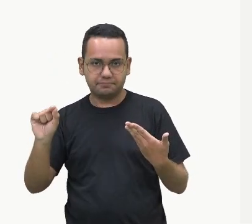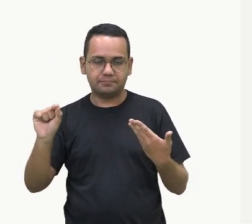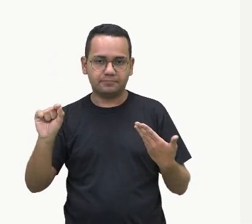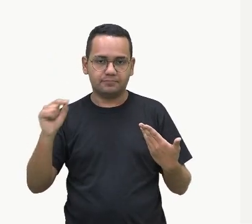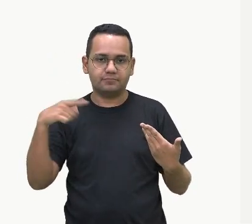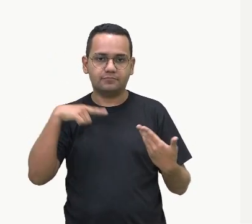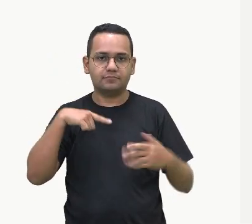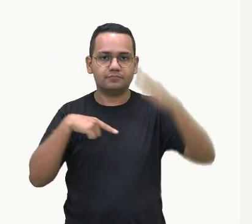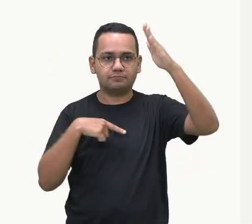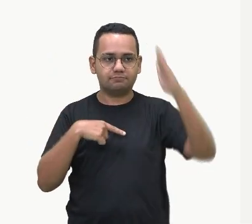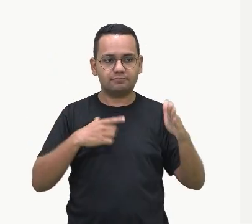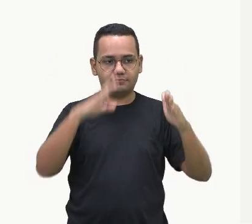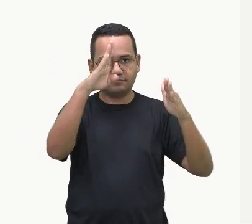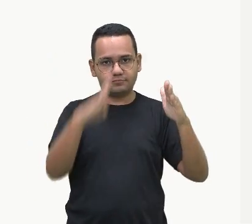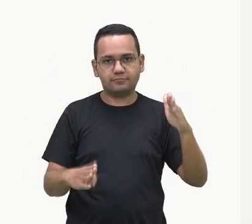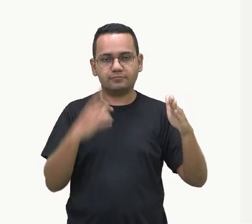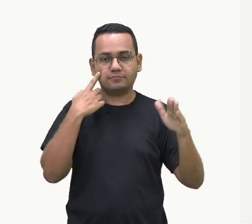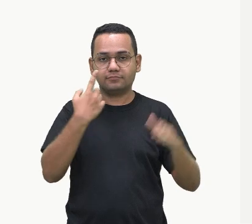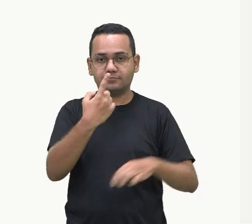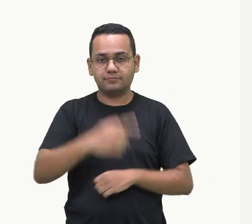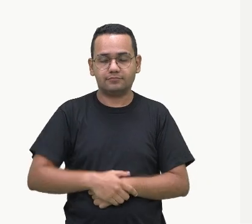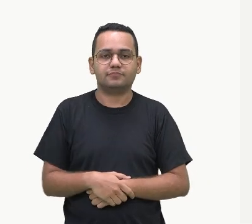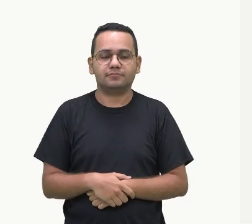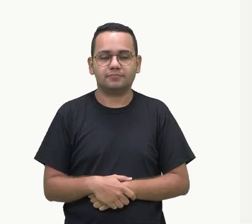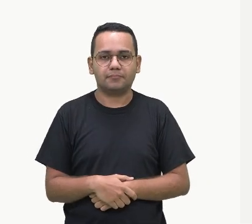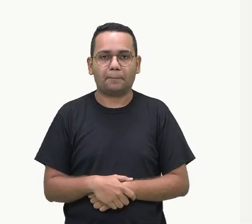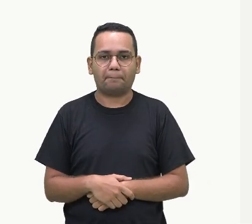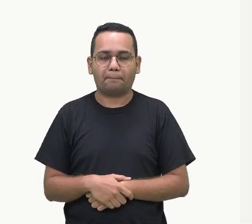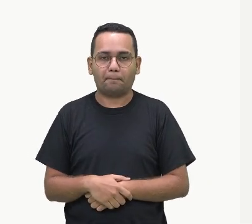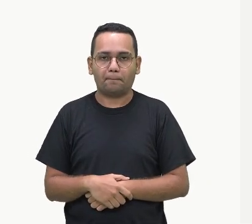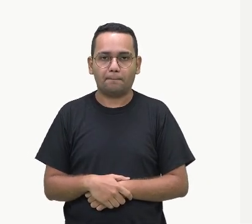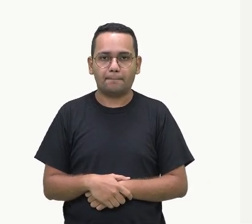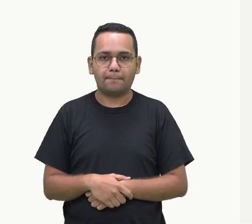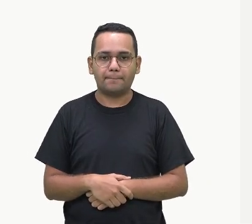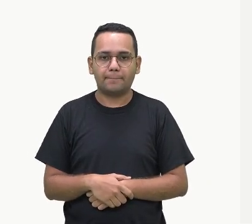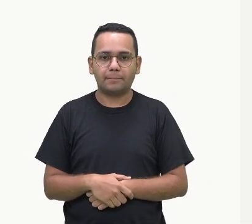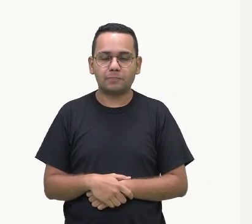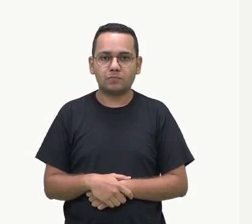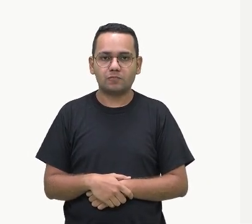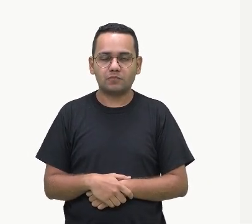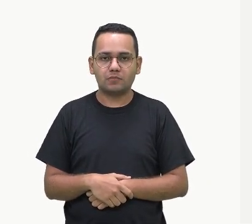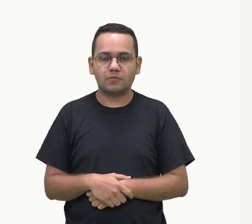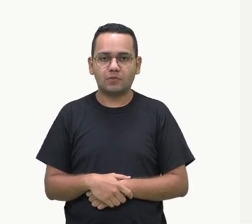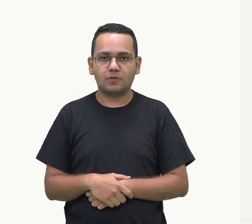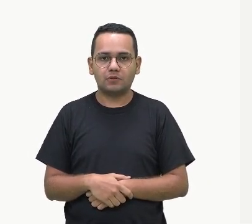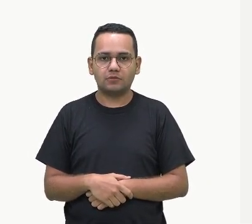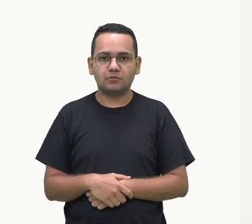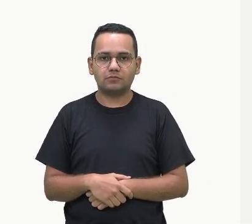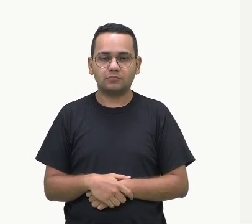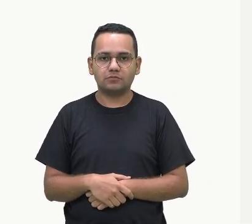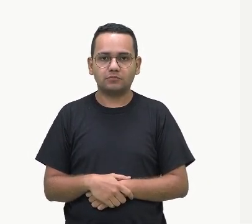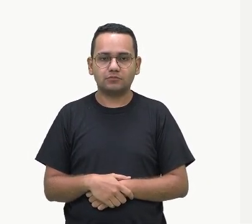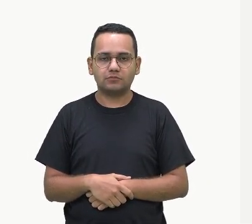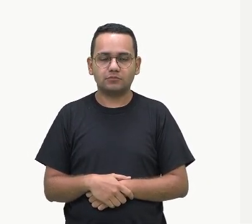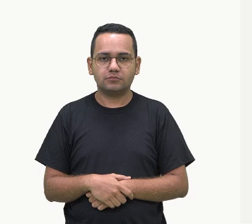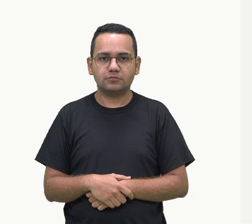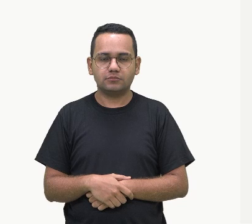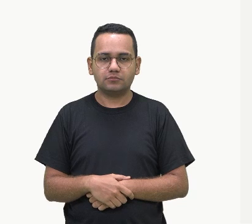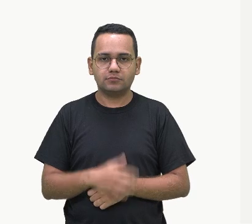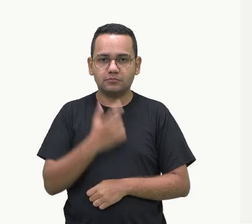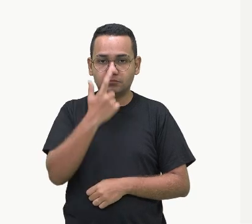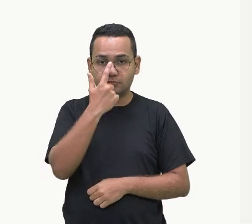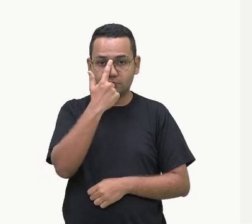nossas retas transversais T e M. Exatamente aqui, ó, onde vai